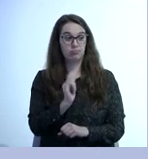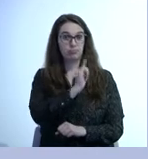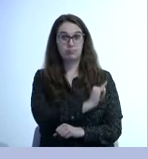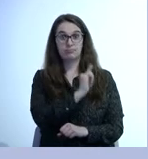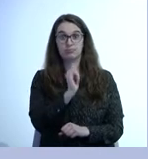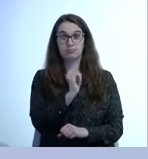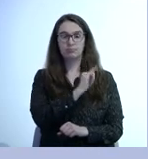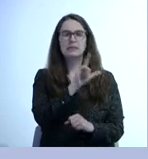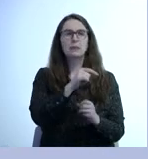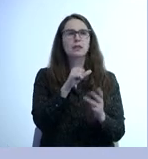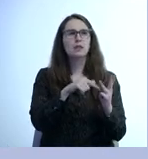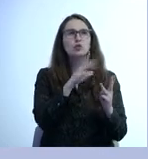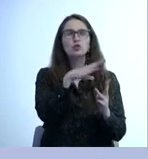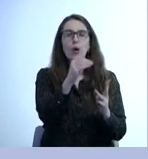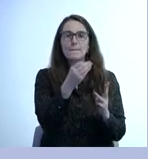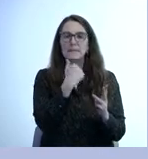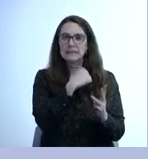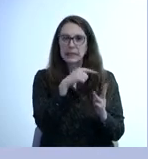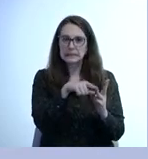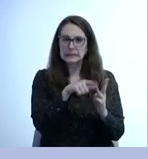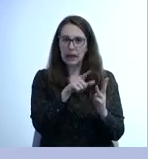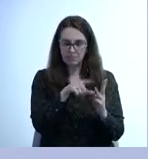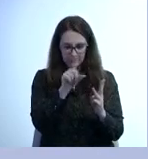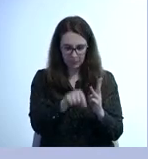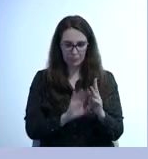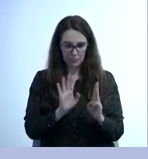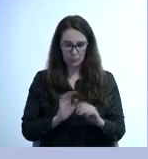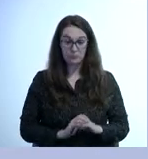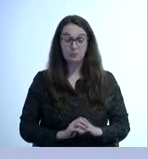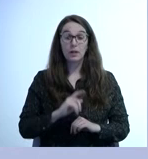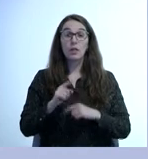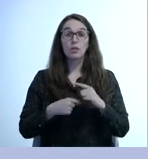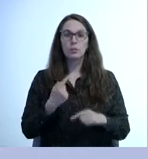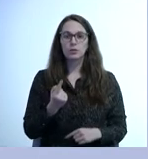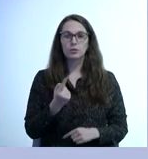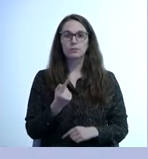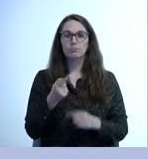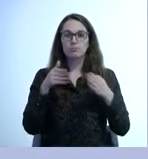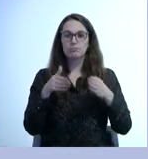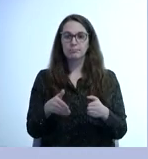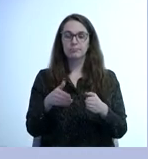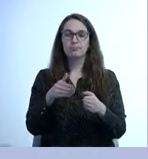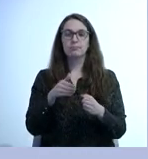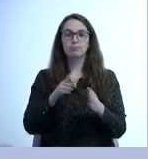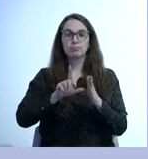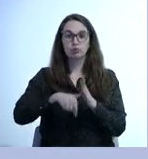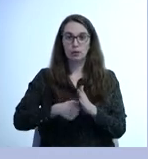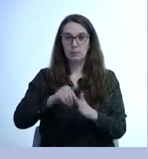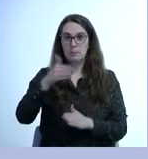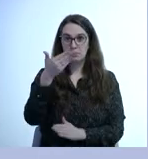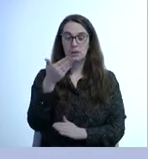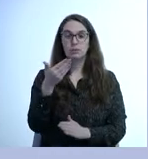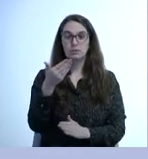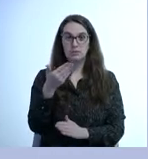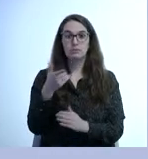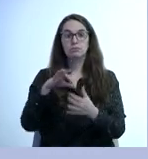também estava o João Paciência, éramos os três. Bom, e a certa altura depois também houve o primeiro projeto que resultou disso, regional. Que foi